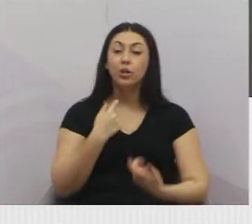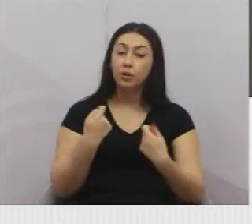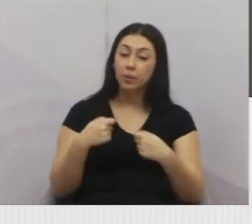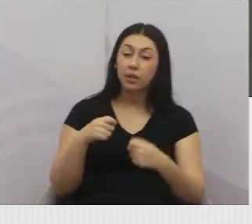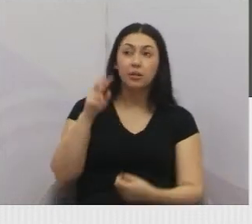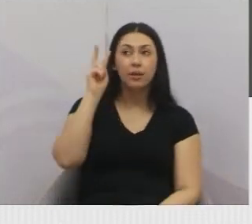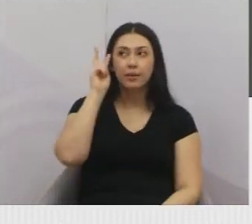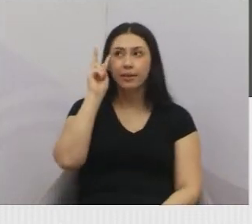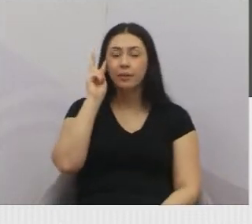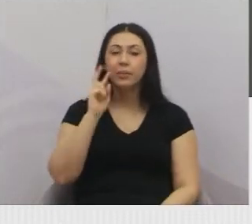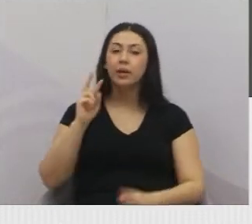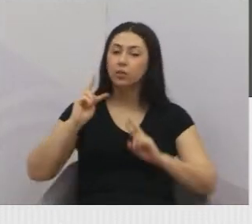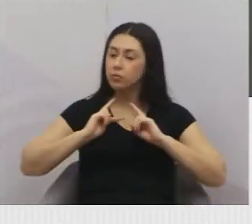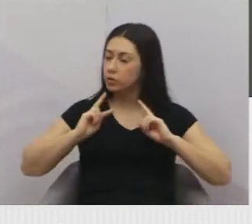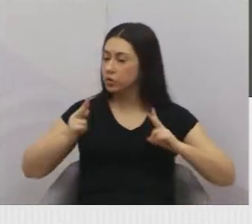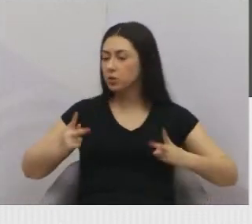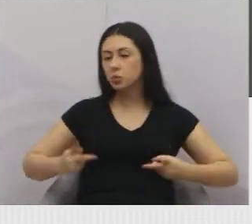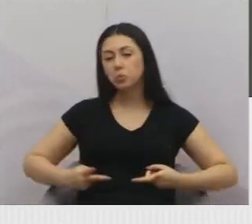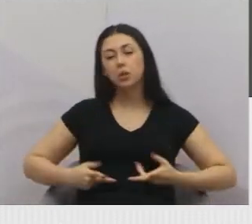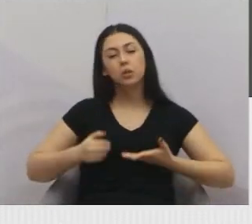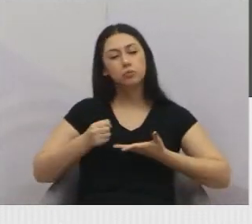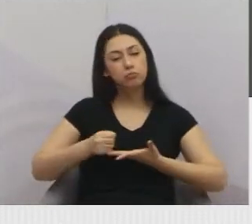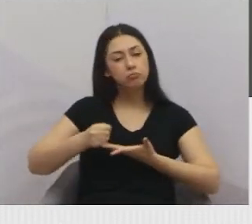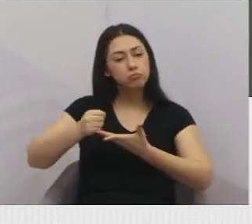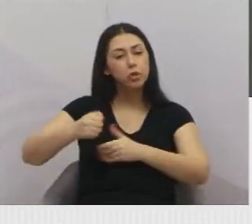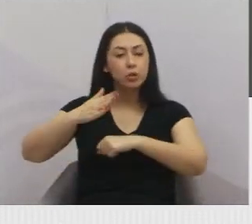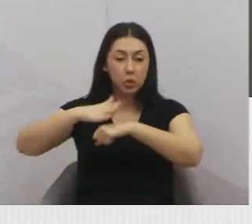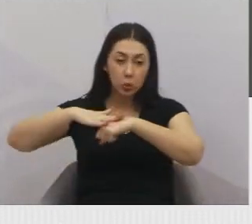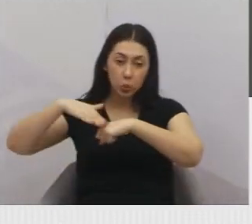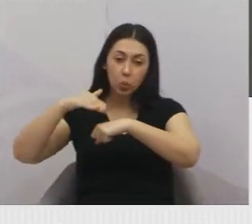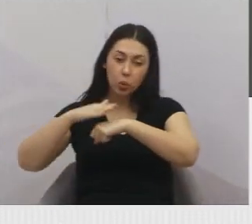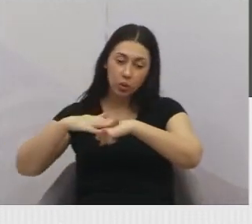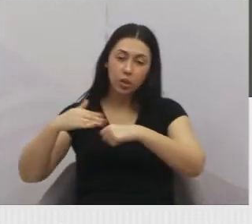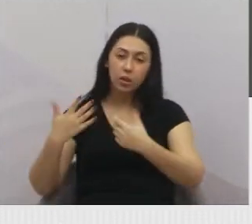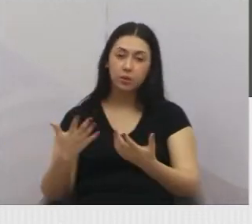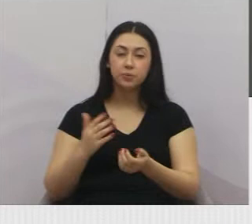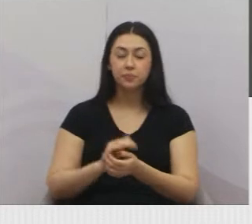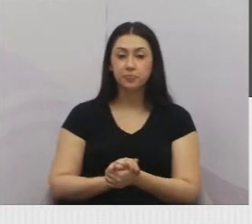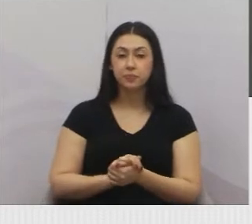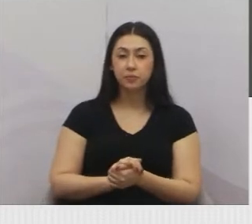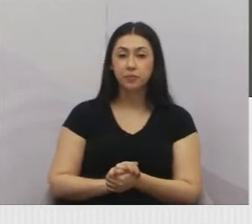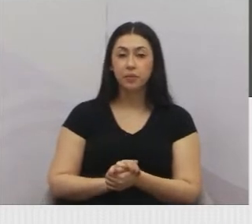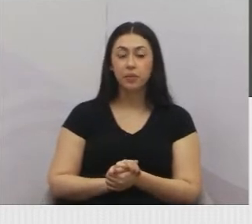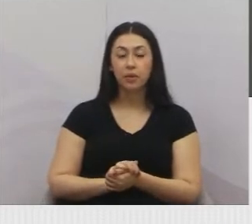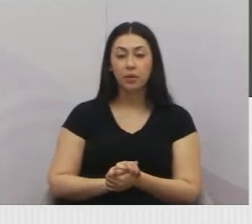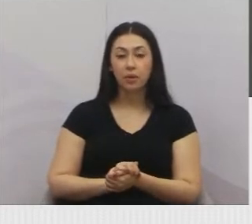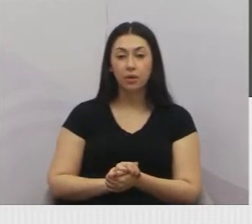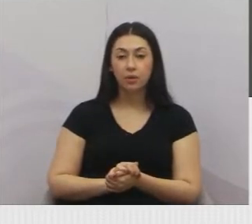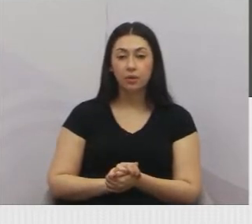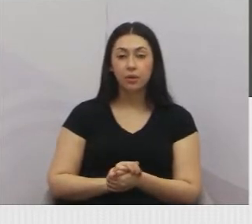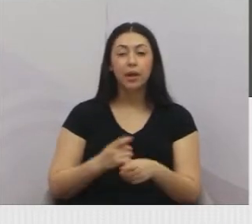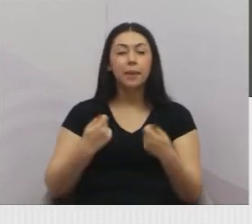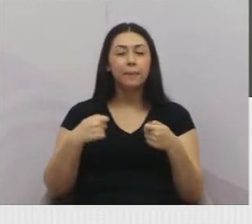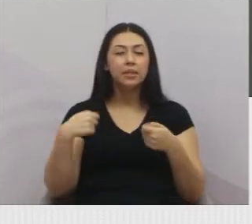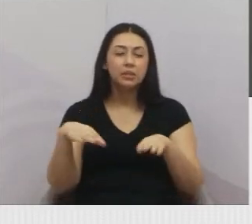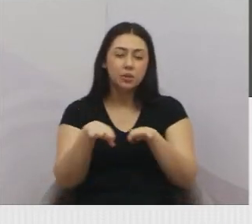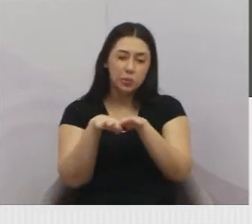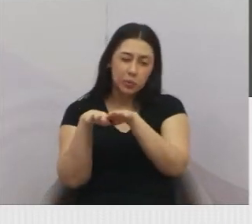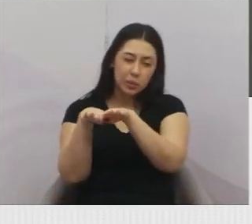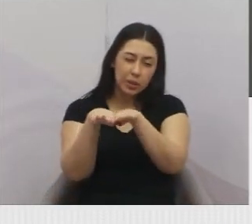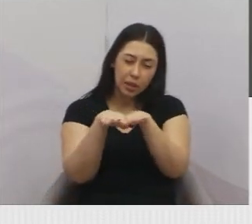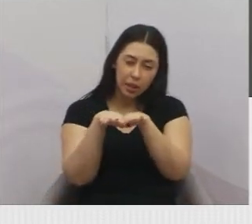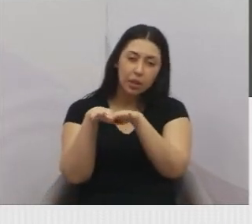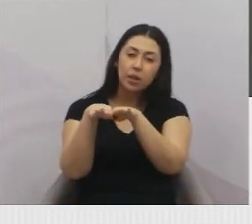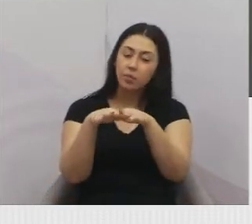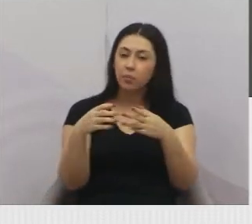gente vai pecar e nós estamos fadados ao fracasso. Então, eu acho que tem que ser um equilíbrio, tem que